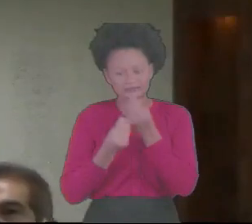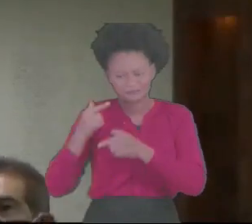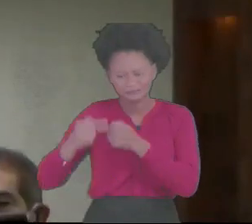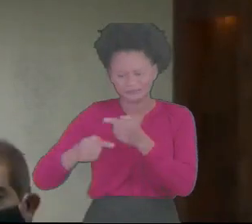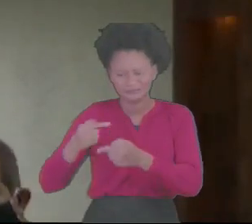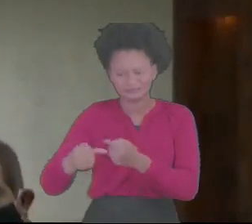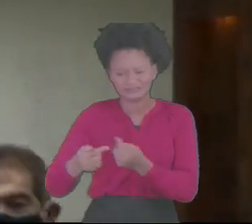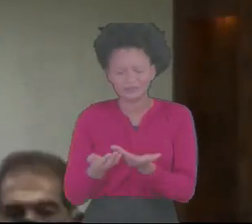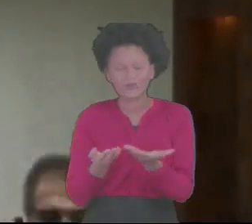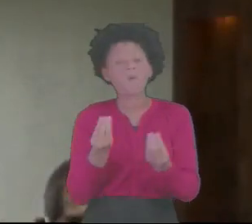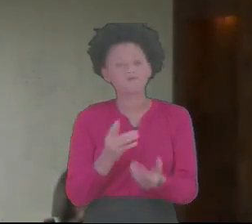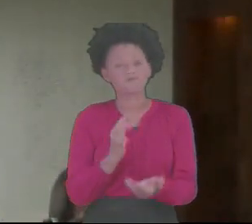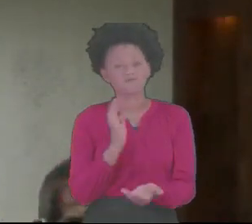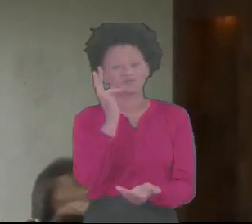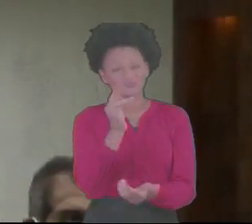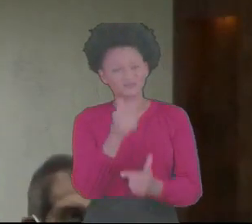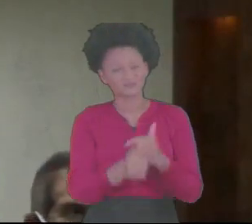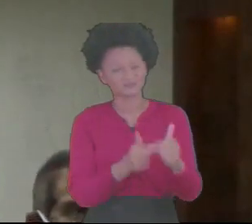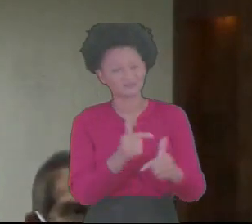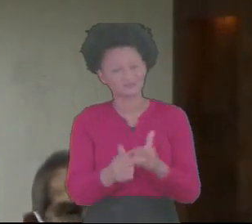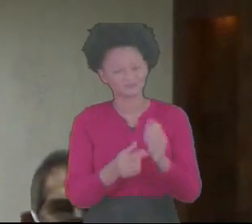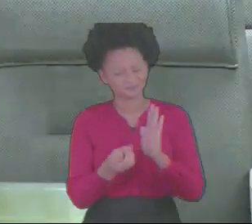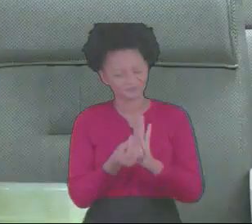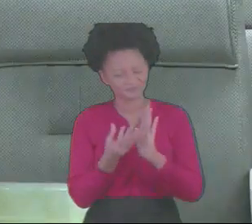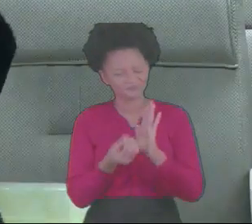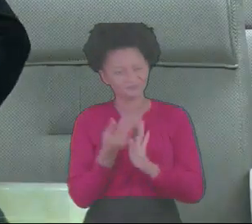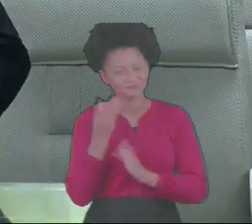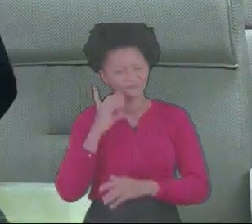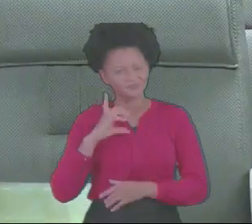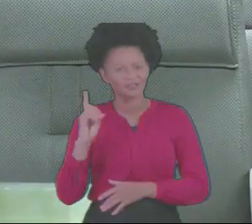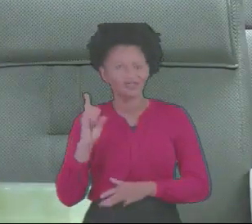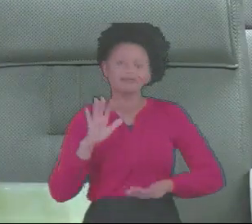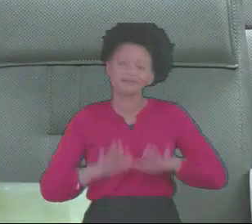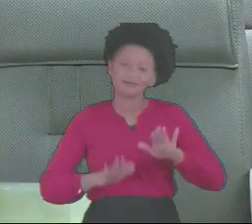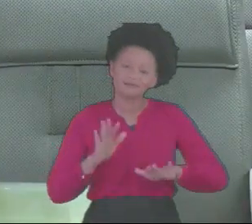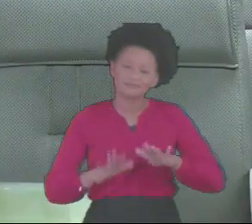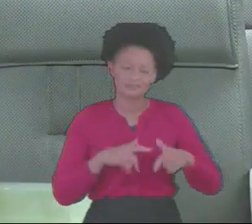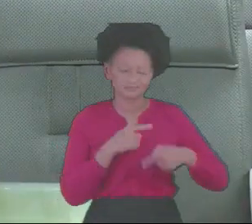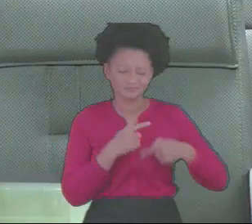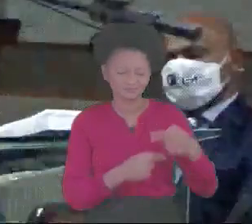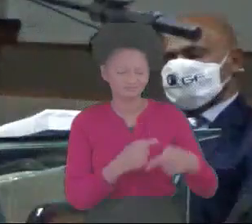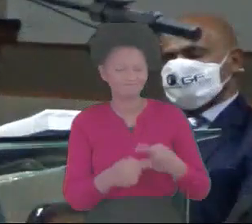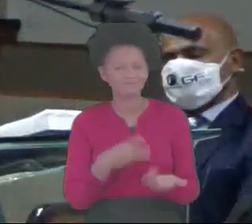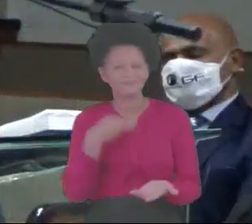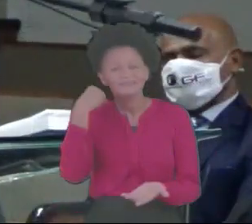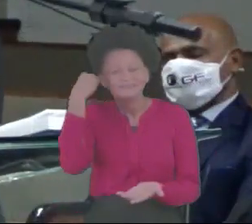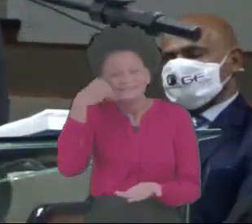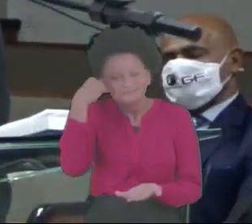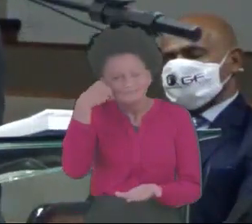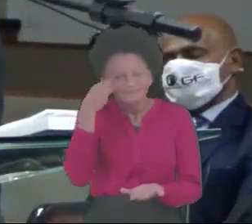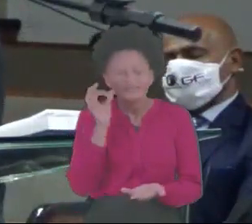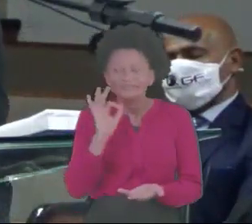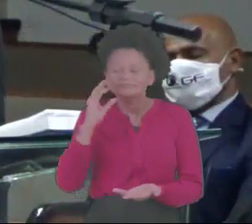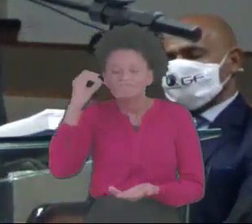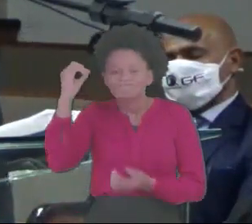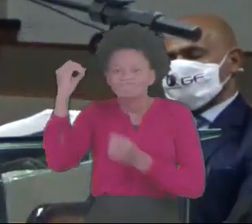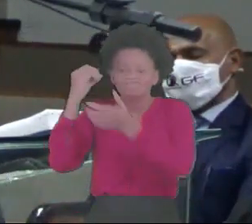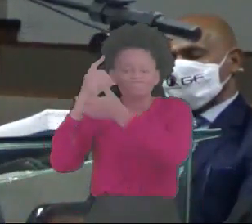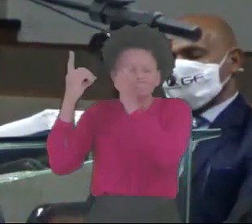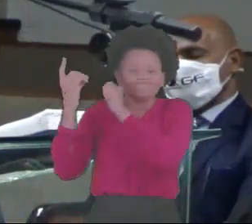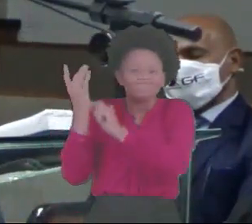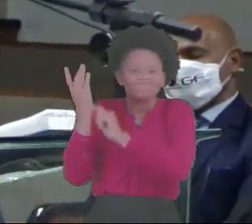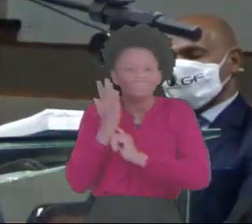e da fazendo a obra de Deus bom então fez uma geração que não experienciou a revelação